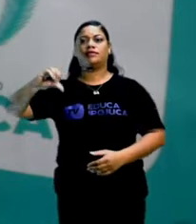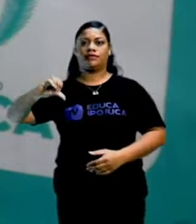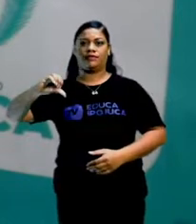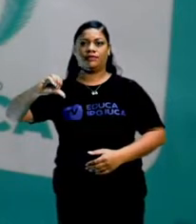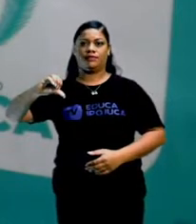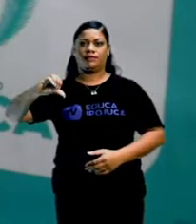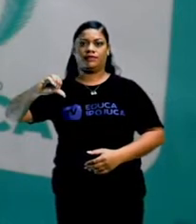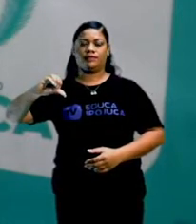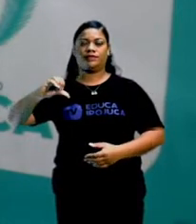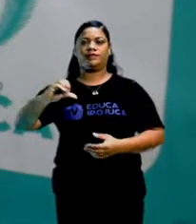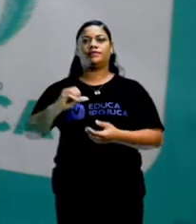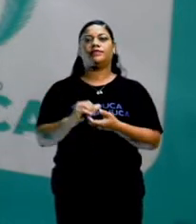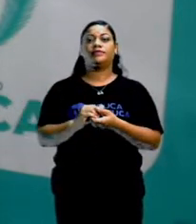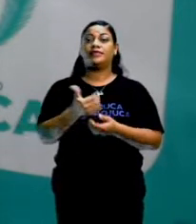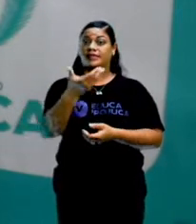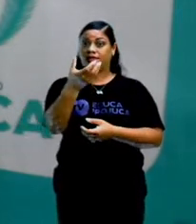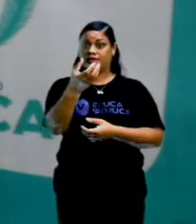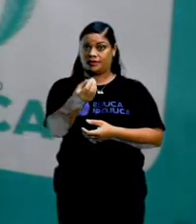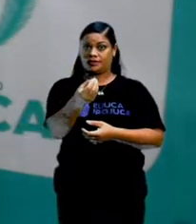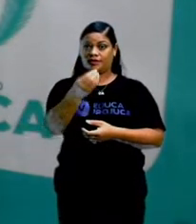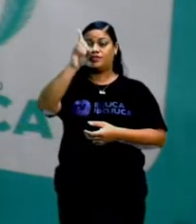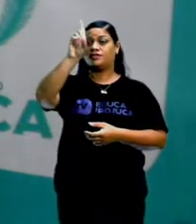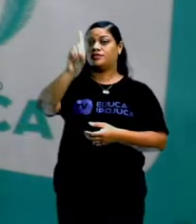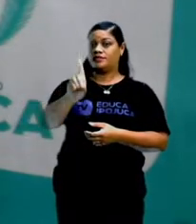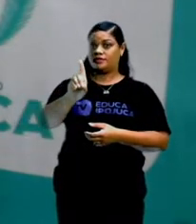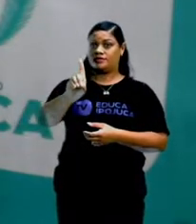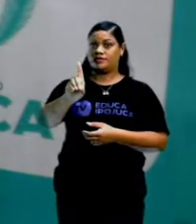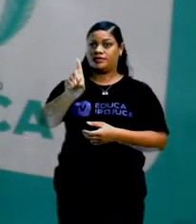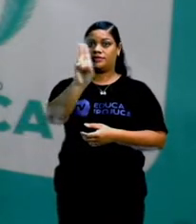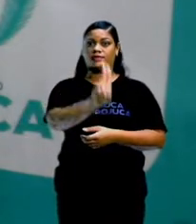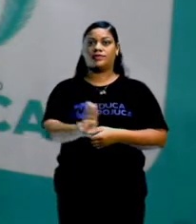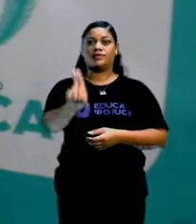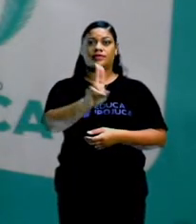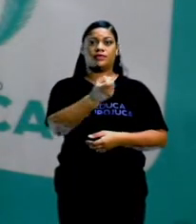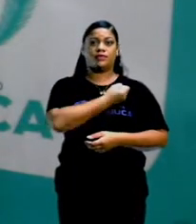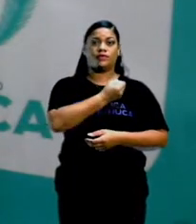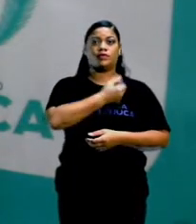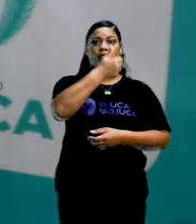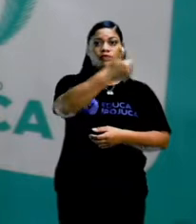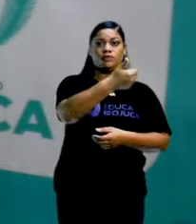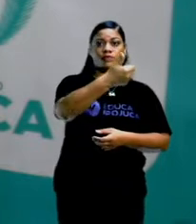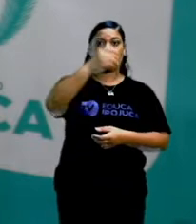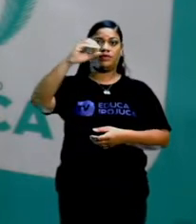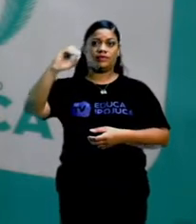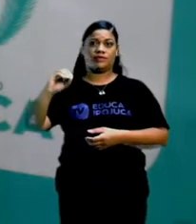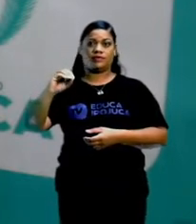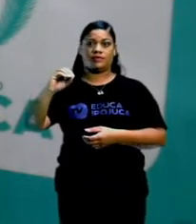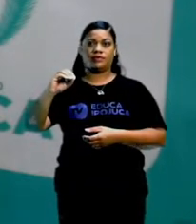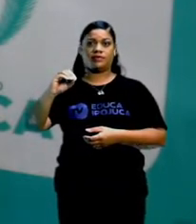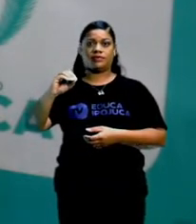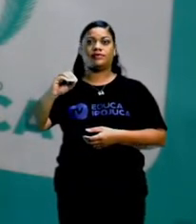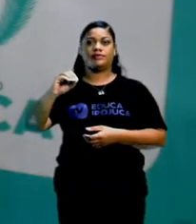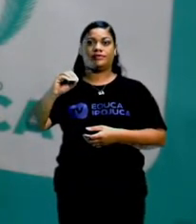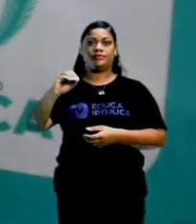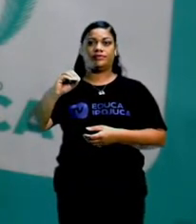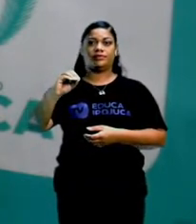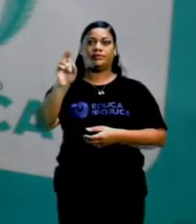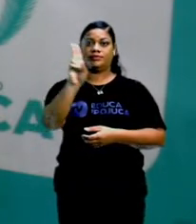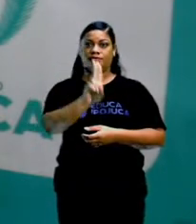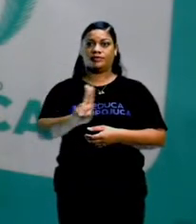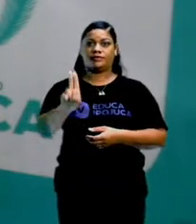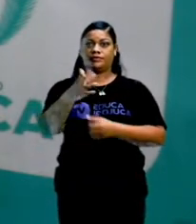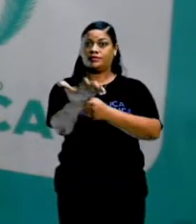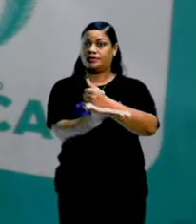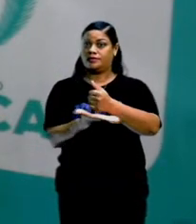9. Quando chegamos em 10, que é a dezena, utilizamos o número 1 e o número 0 desses 10 algarismos